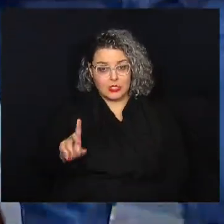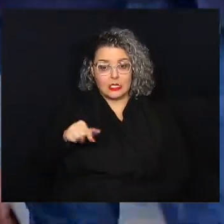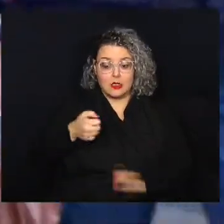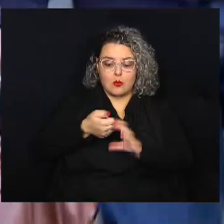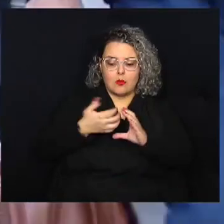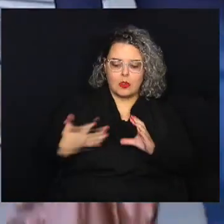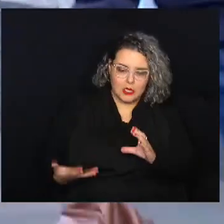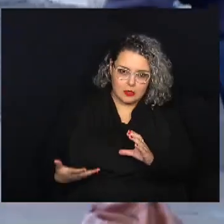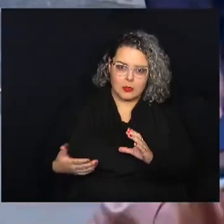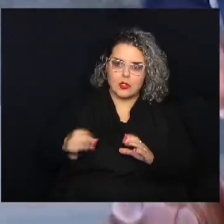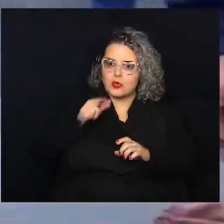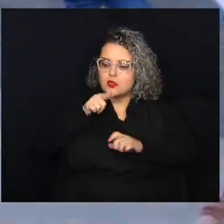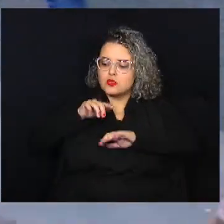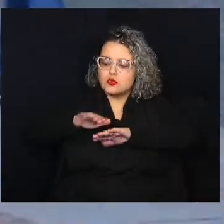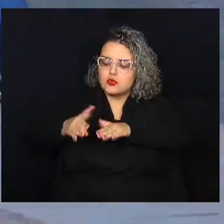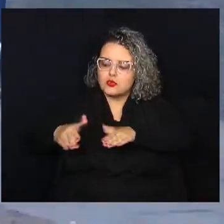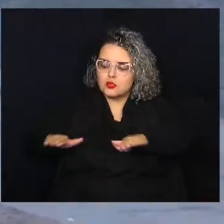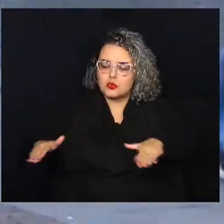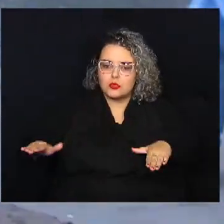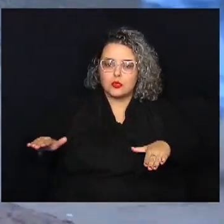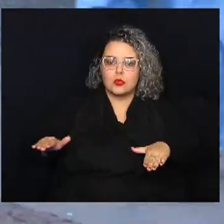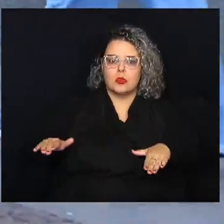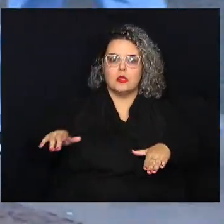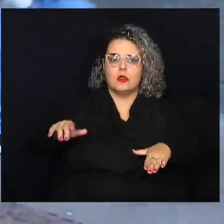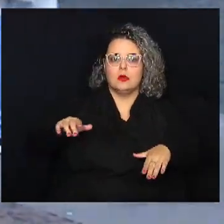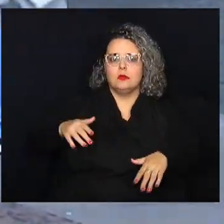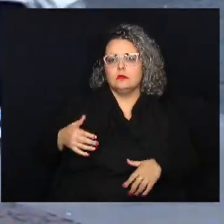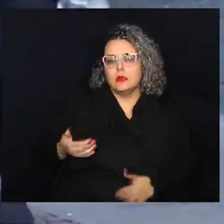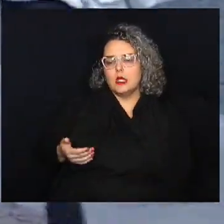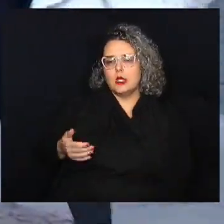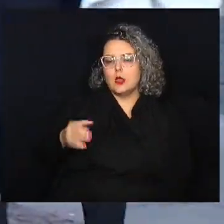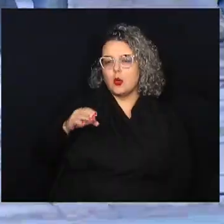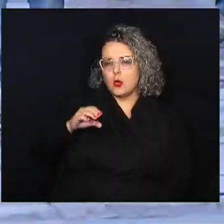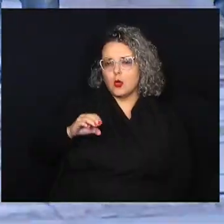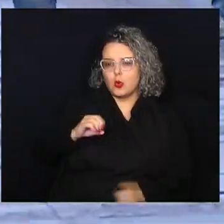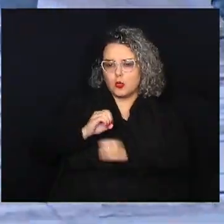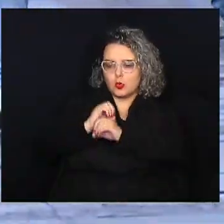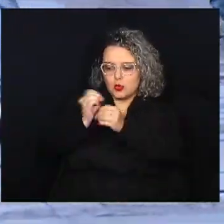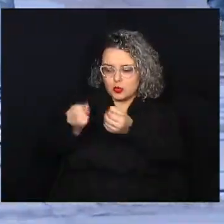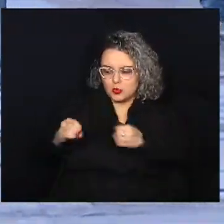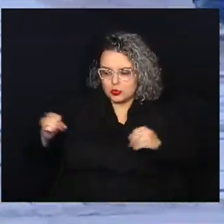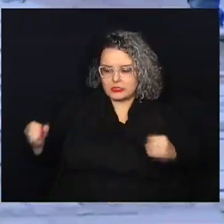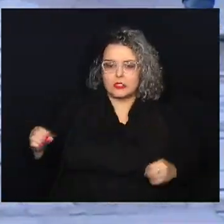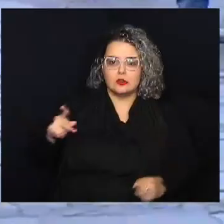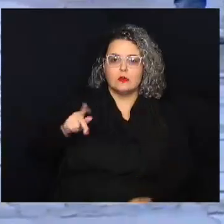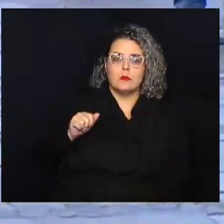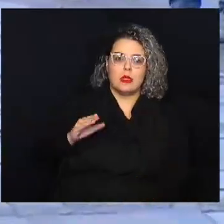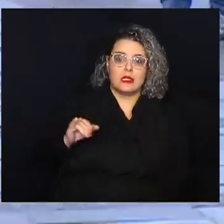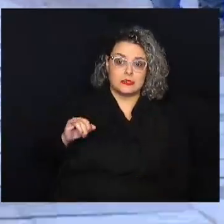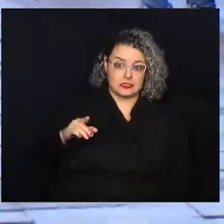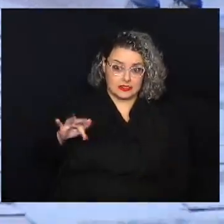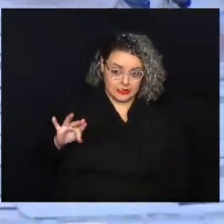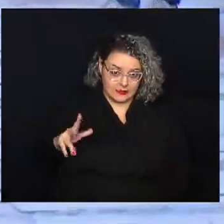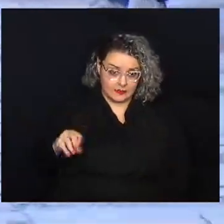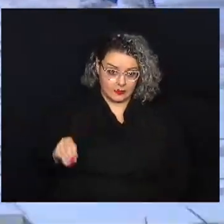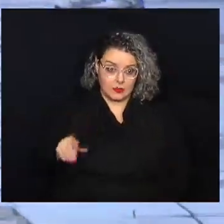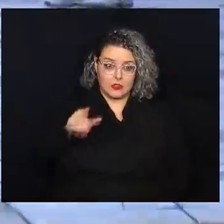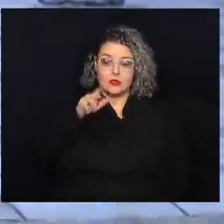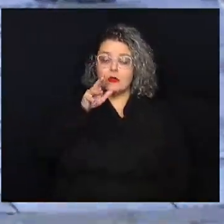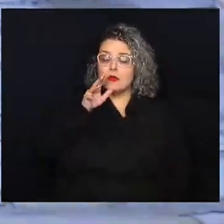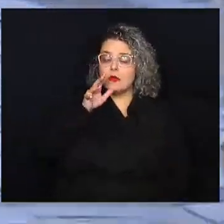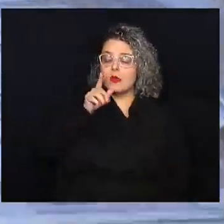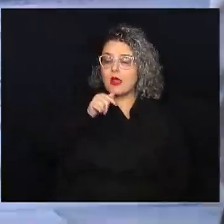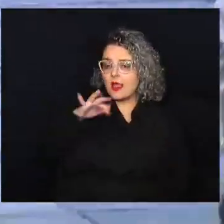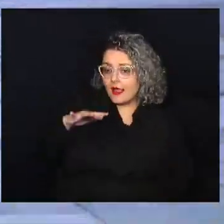aquecimento das águas ali da costa do Oceano Pacífico Equatorial. Então as águas ficam mais quentes e,